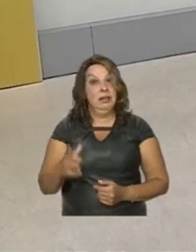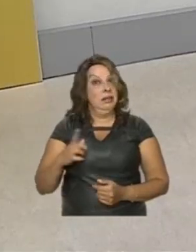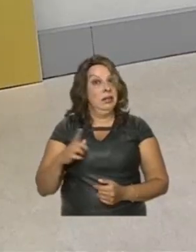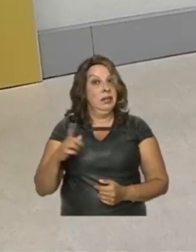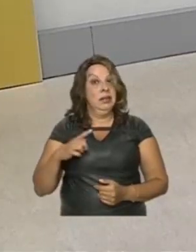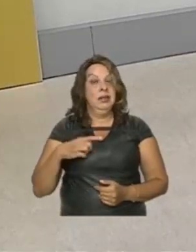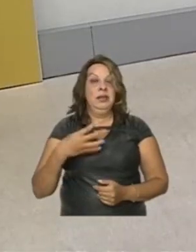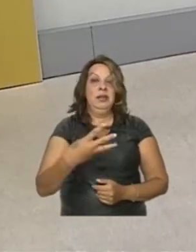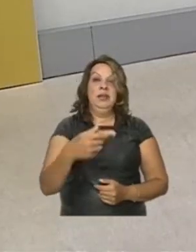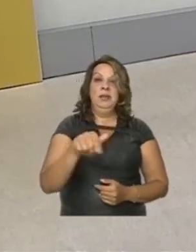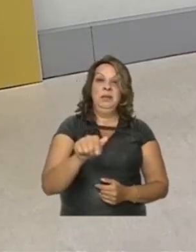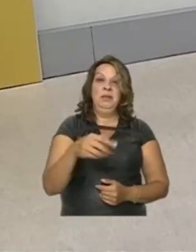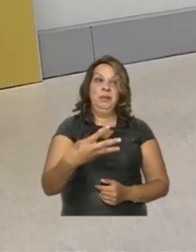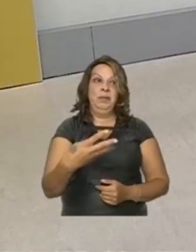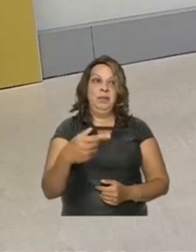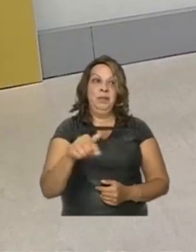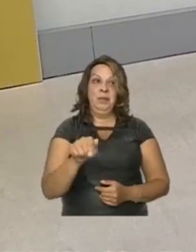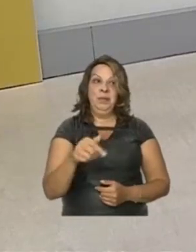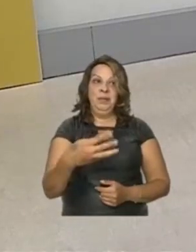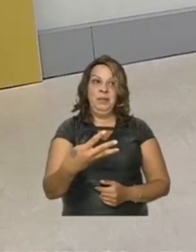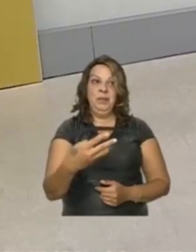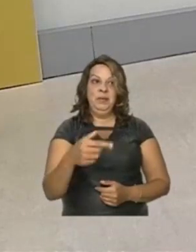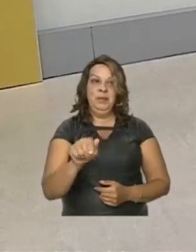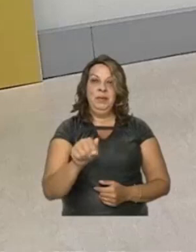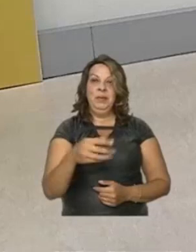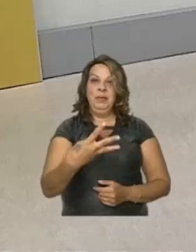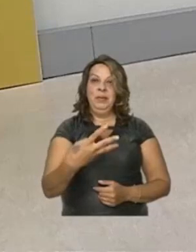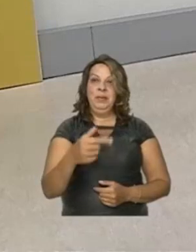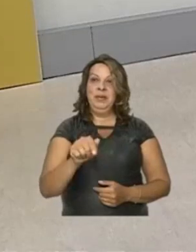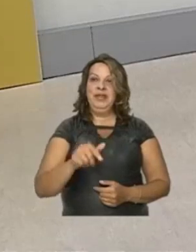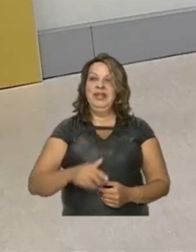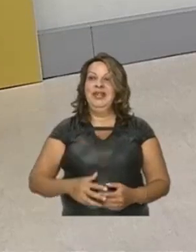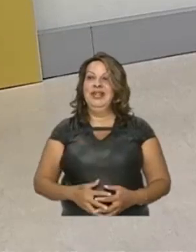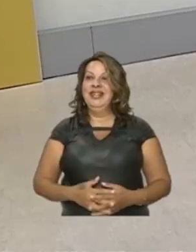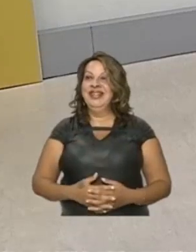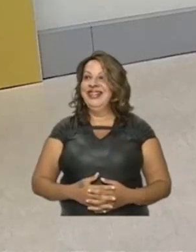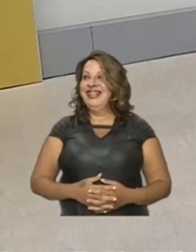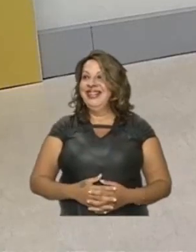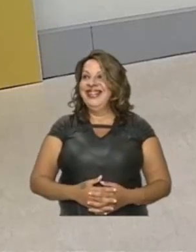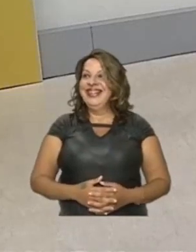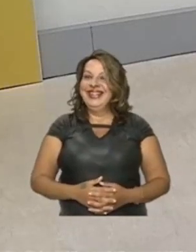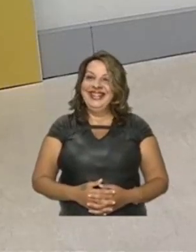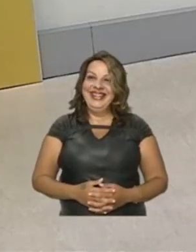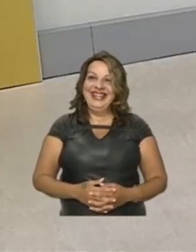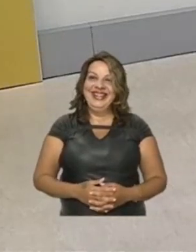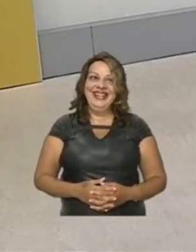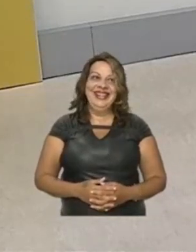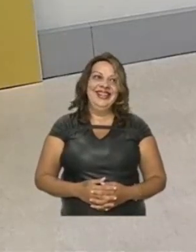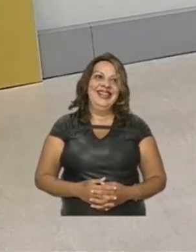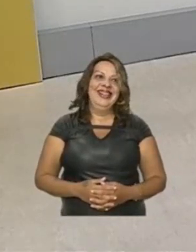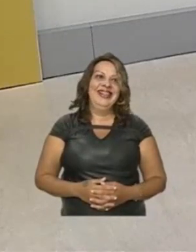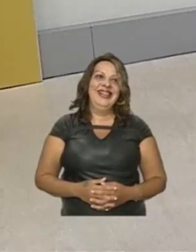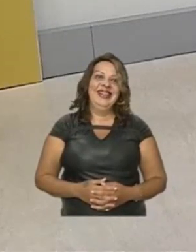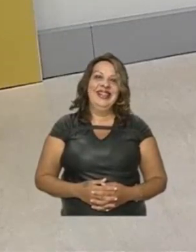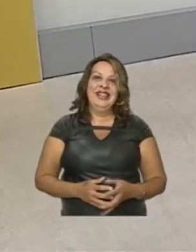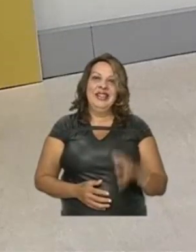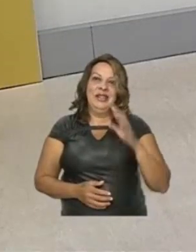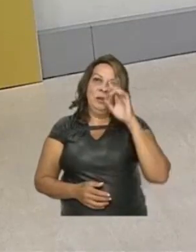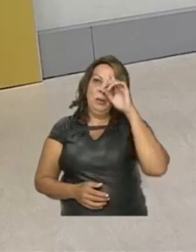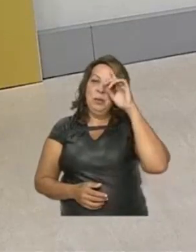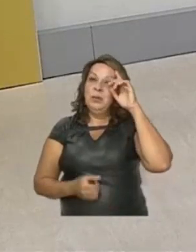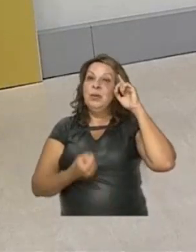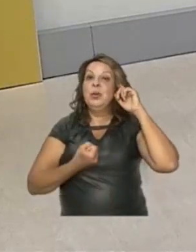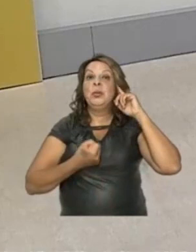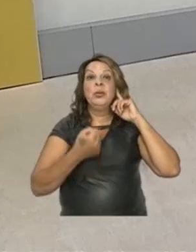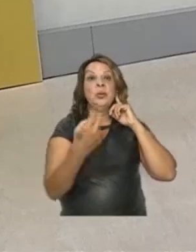bolinha, 47, que rima com a Beth. Olha aí o 47, 47. Foi no 47,